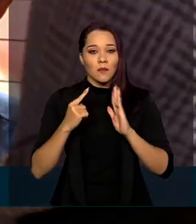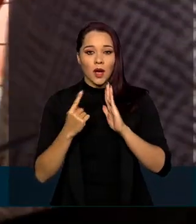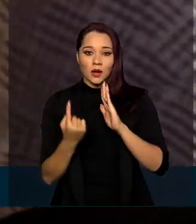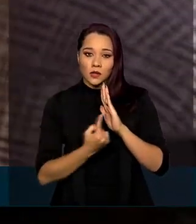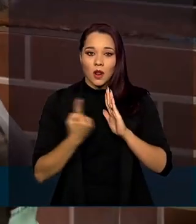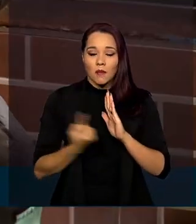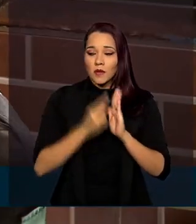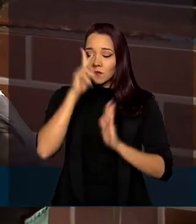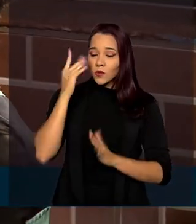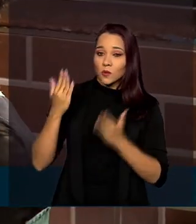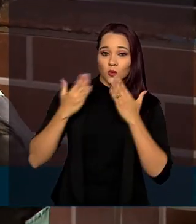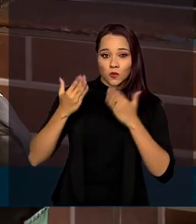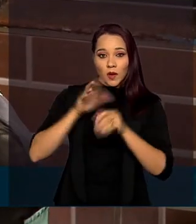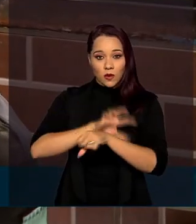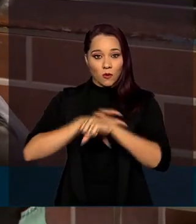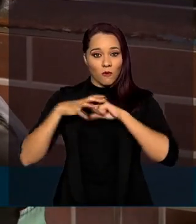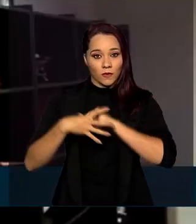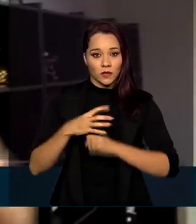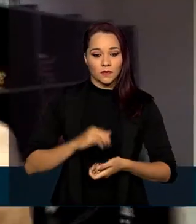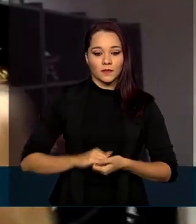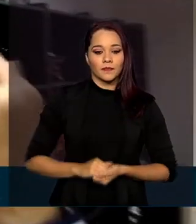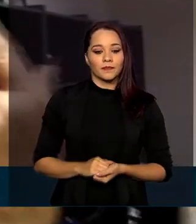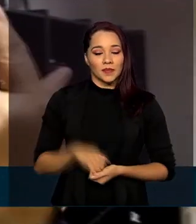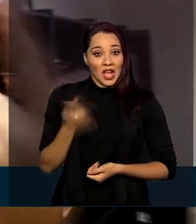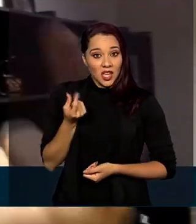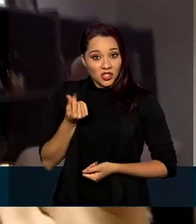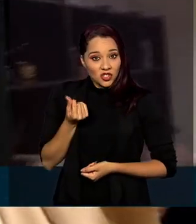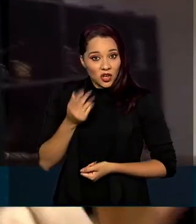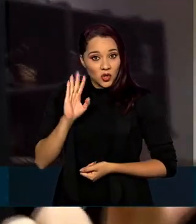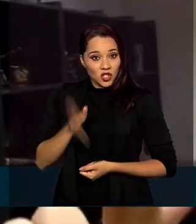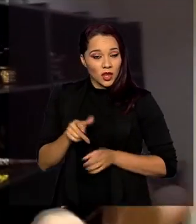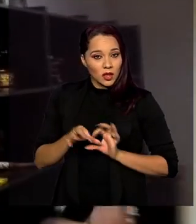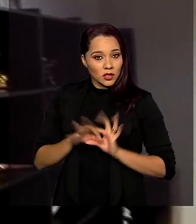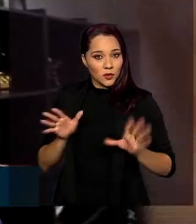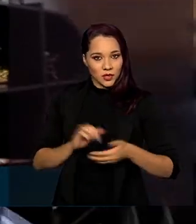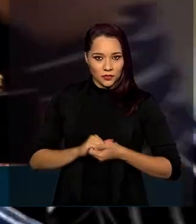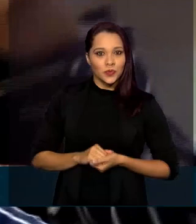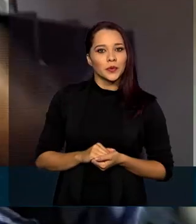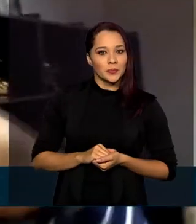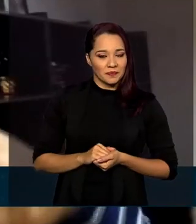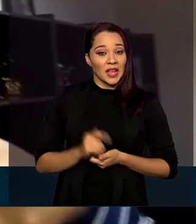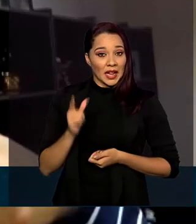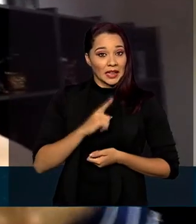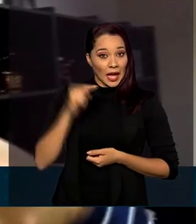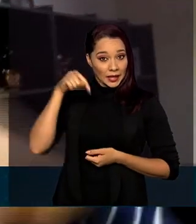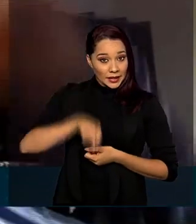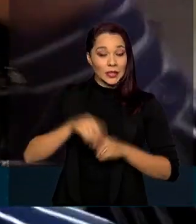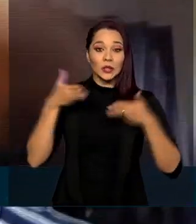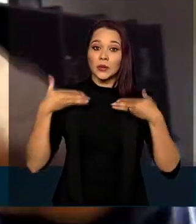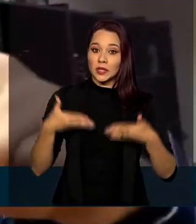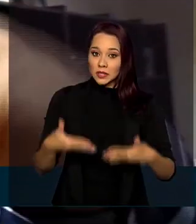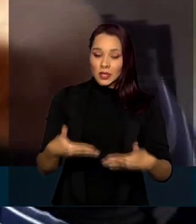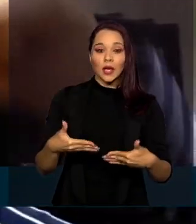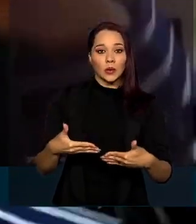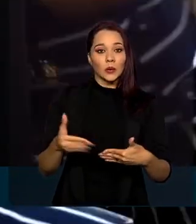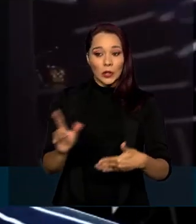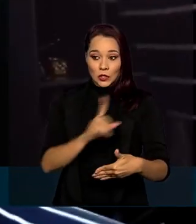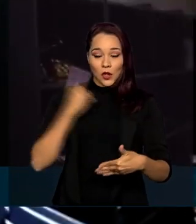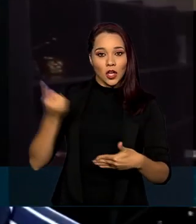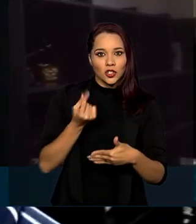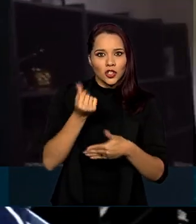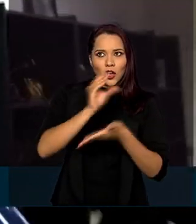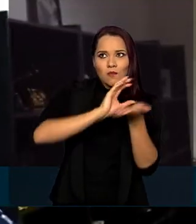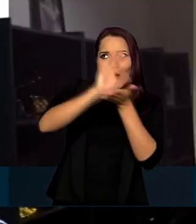dos casos suspeitos de covid-19. Este dinheiro já está disponível, está aqui no nosso ministério. Nós vamos